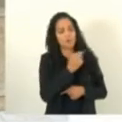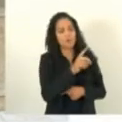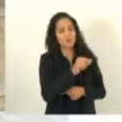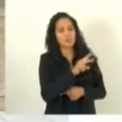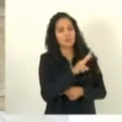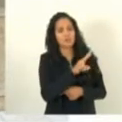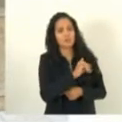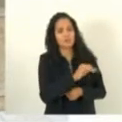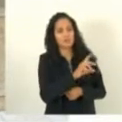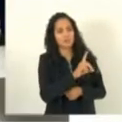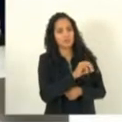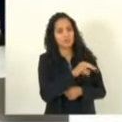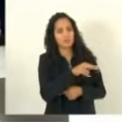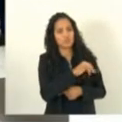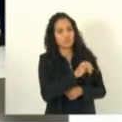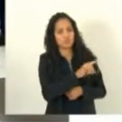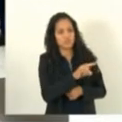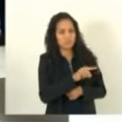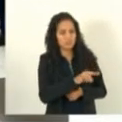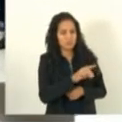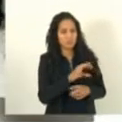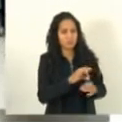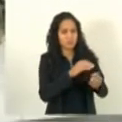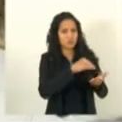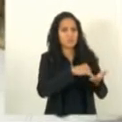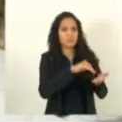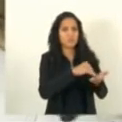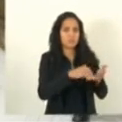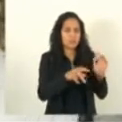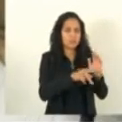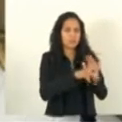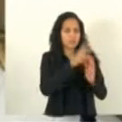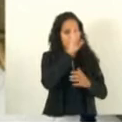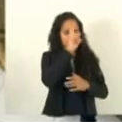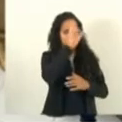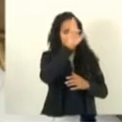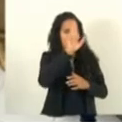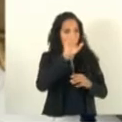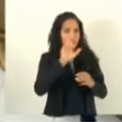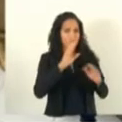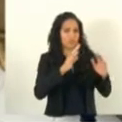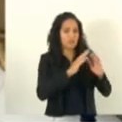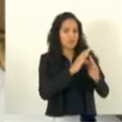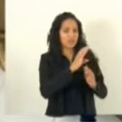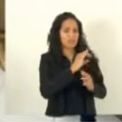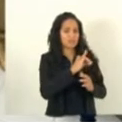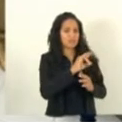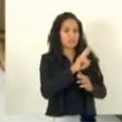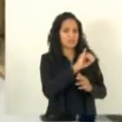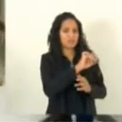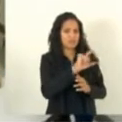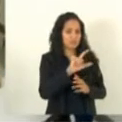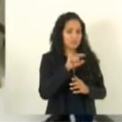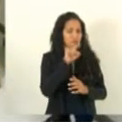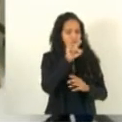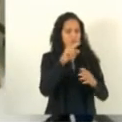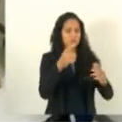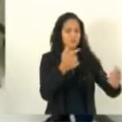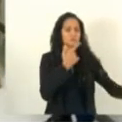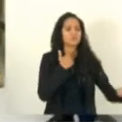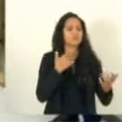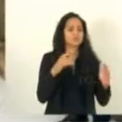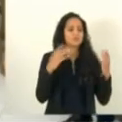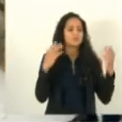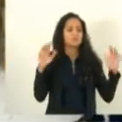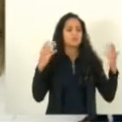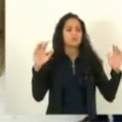cobertura, Davi Diniz, secretário, chefe da Casa Civil, que eu gostaria que vocês dessem uma salva de palma para